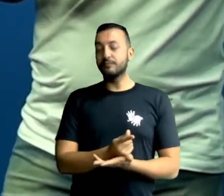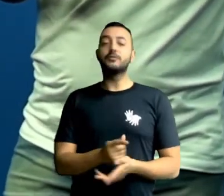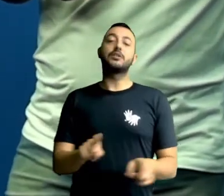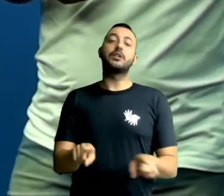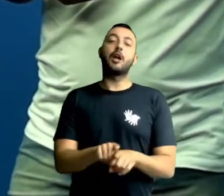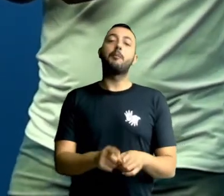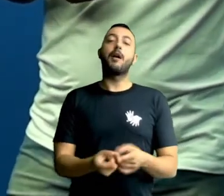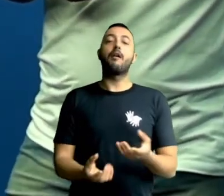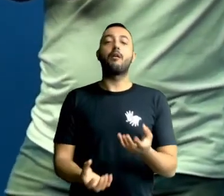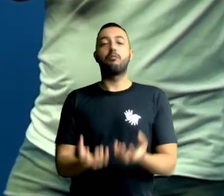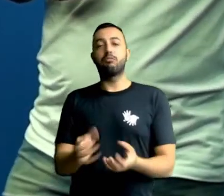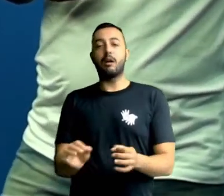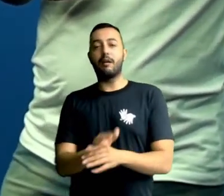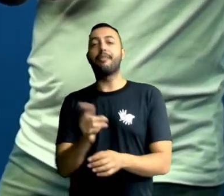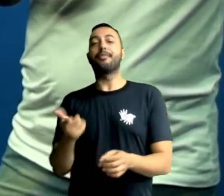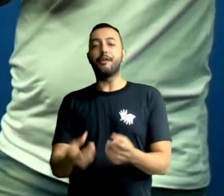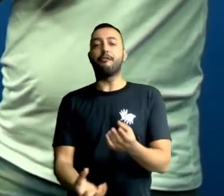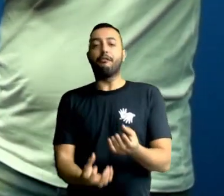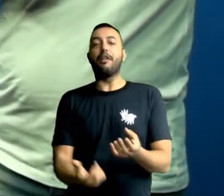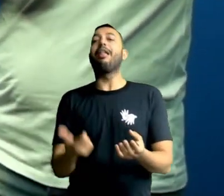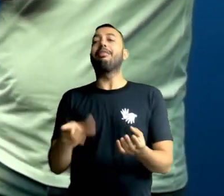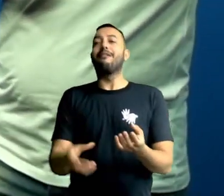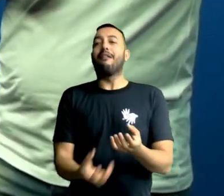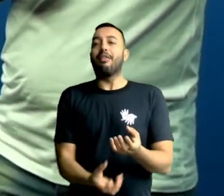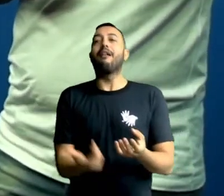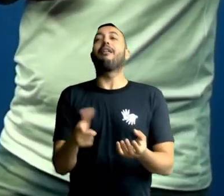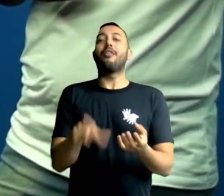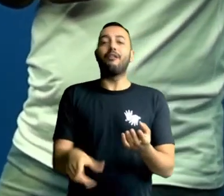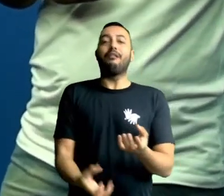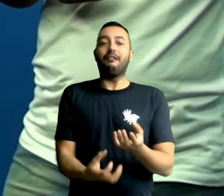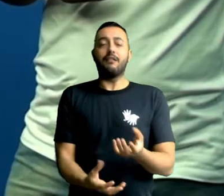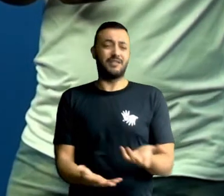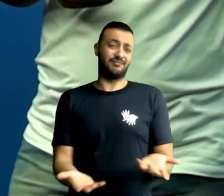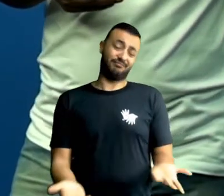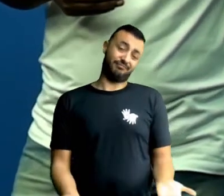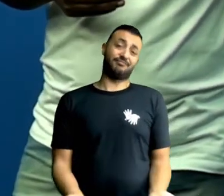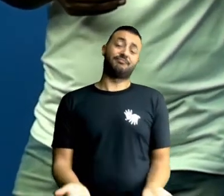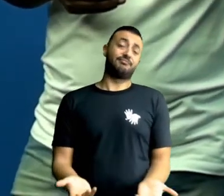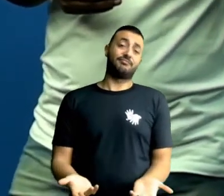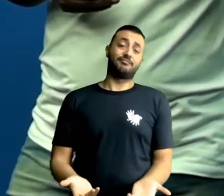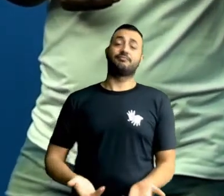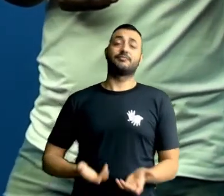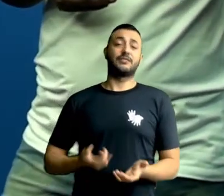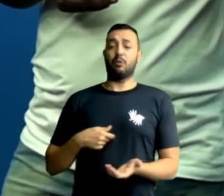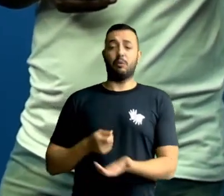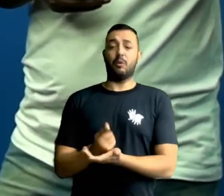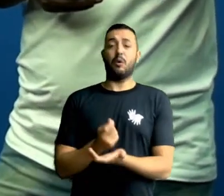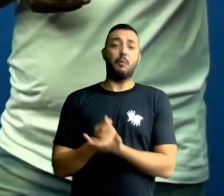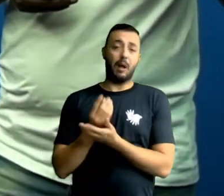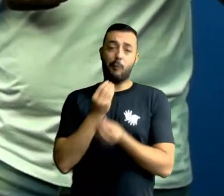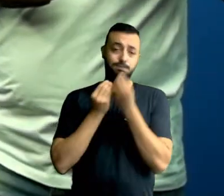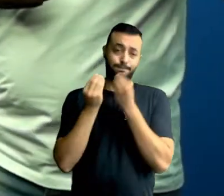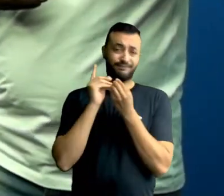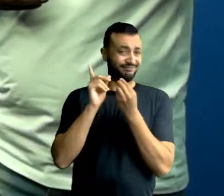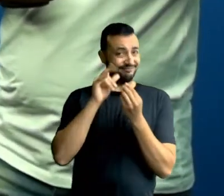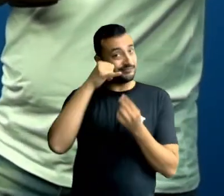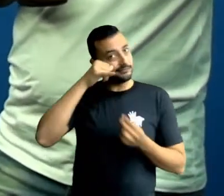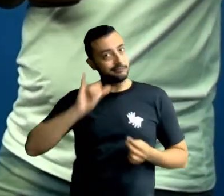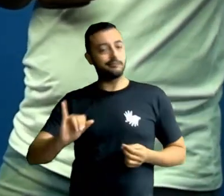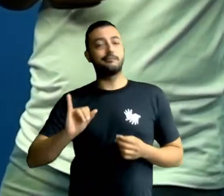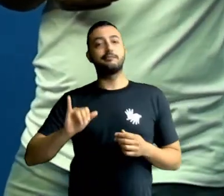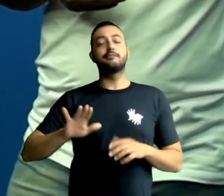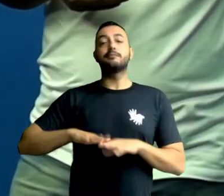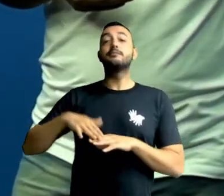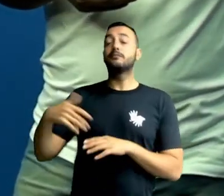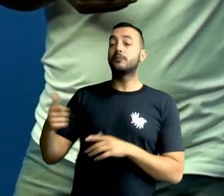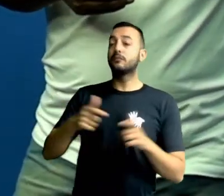alimentos que são requentados, ambientes que você vê que é produzido com falta de higiene, melhor você evitar consumi-los. Evitar consumir